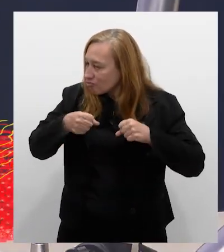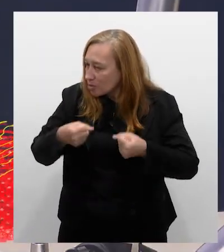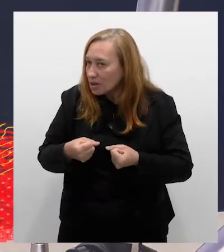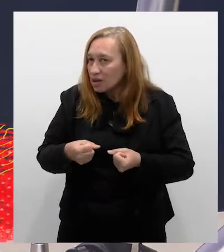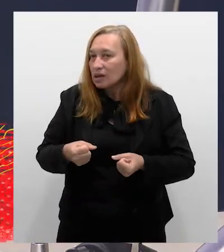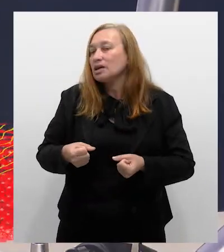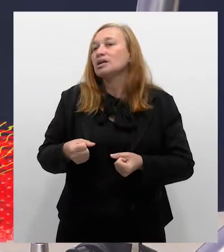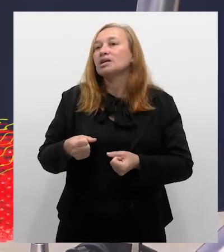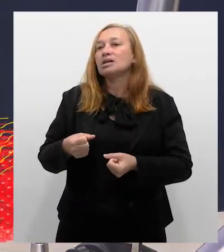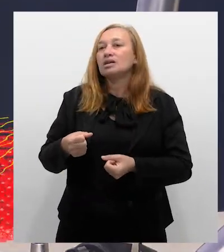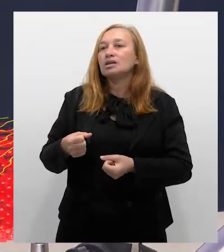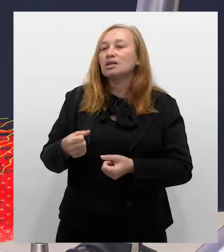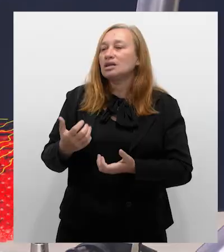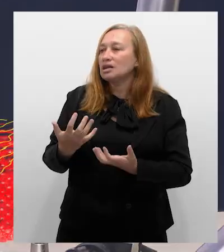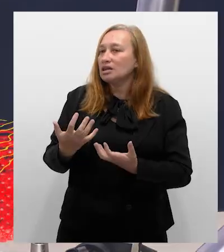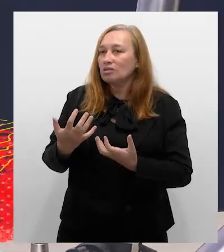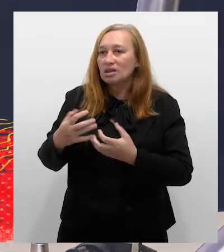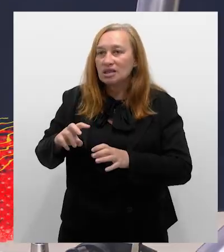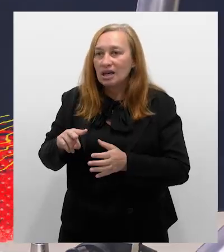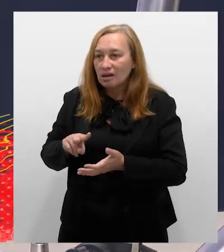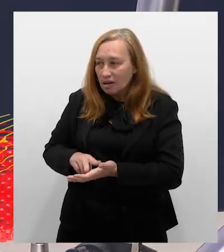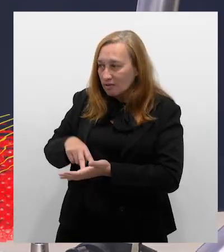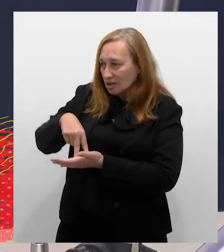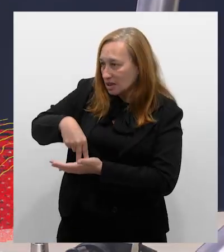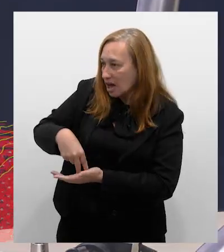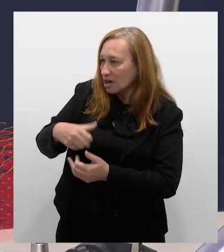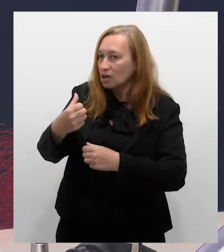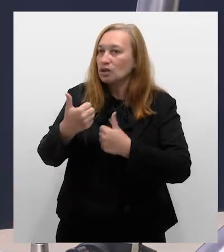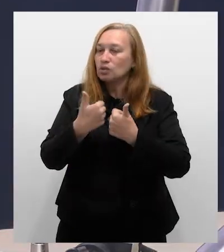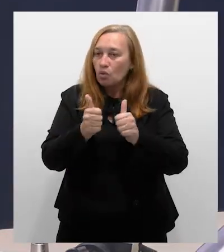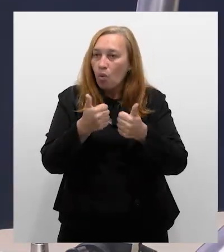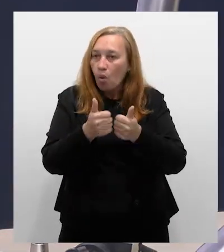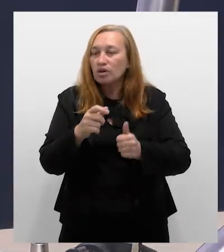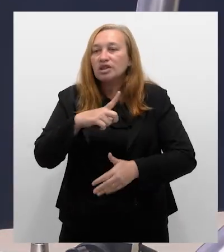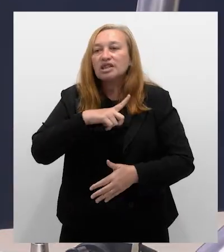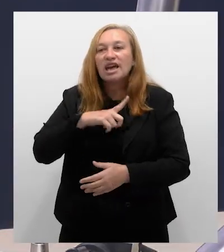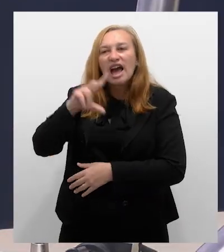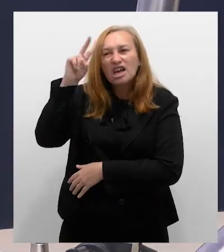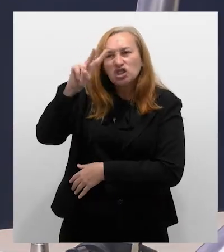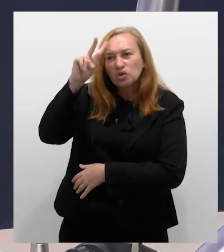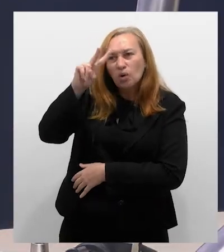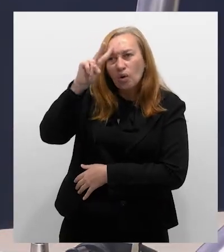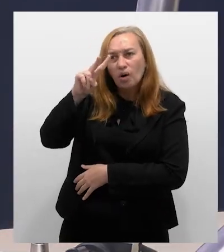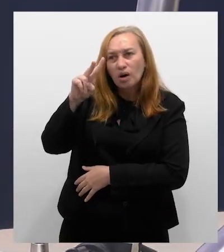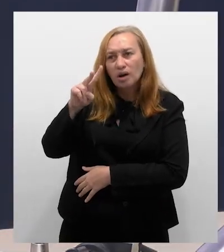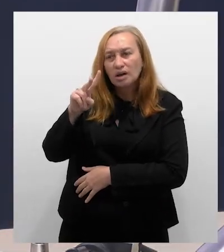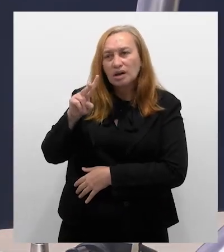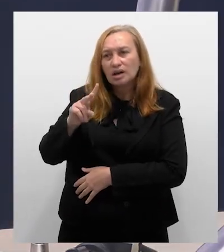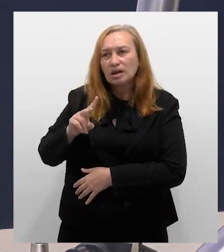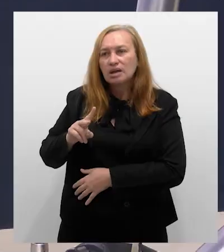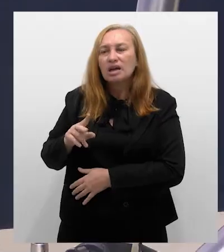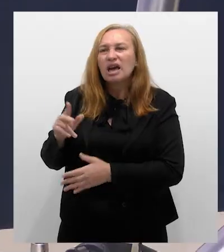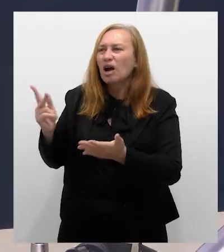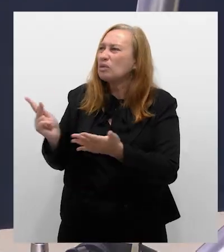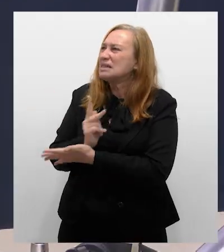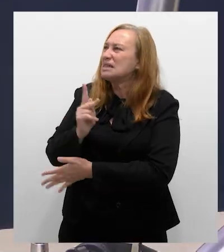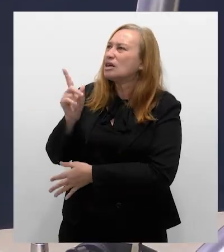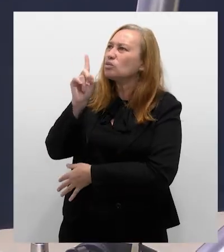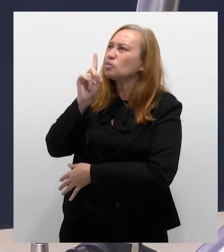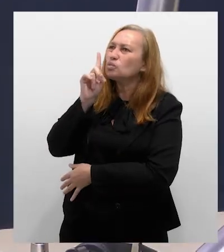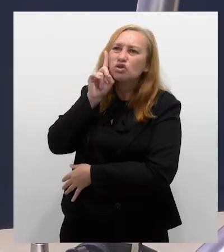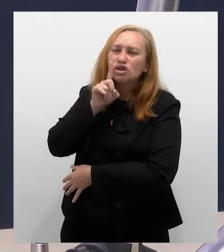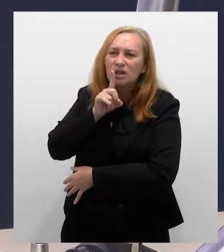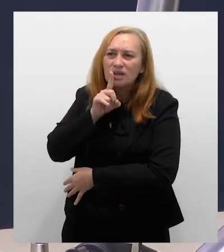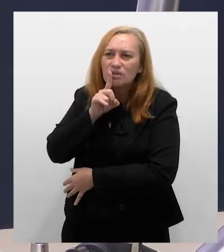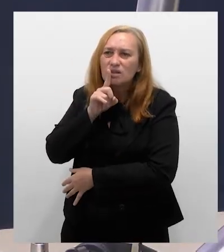por ter pessoas que se recusaram a levantar do ônibus, né? Como tem a história contra o racismo que aconteceu